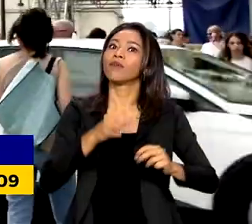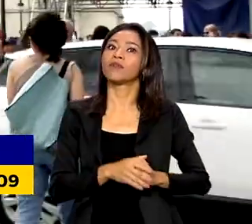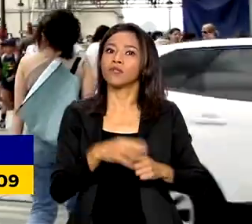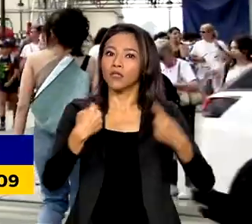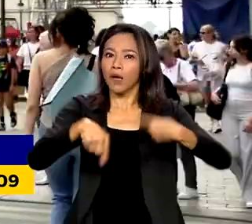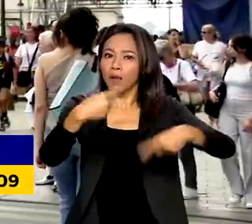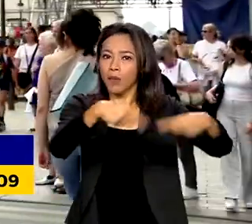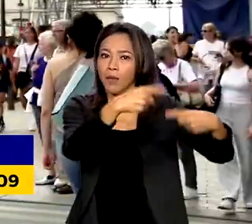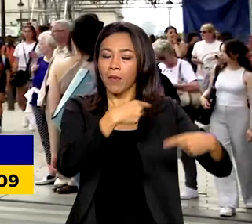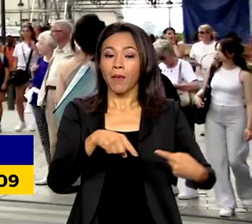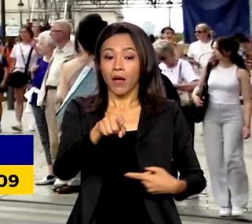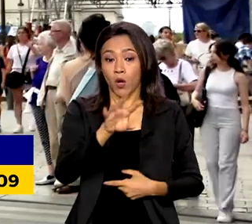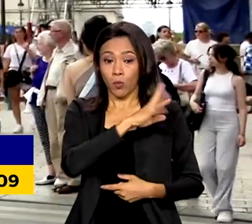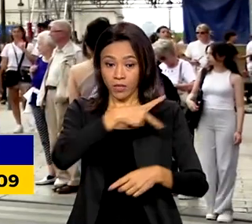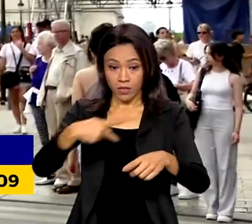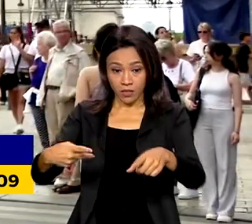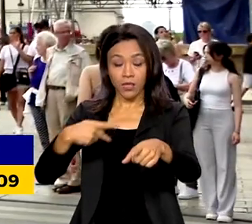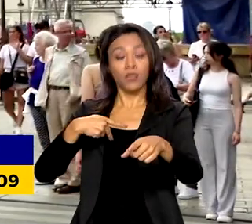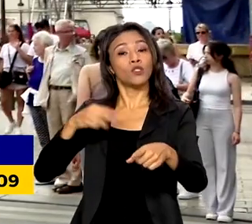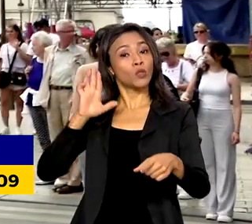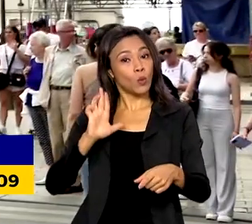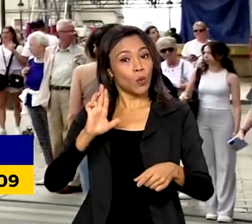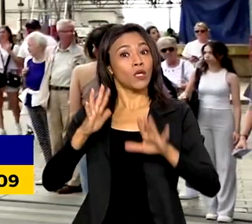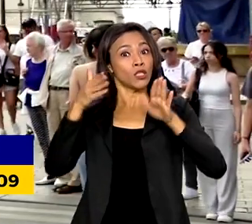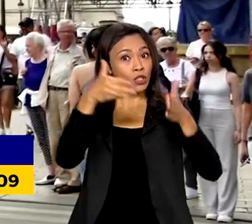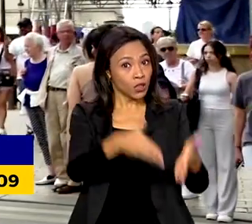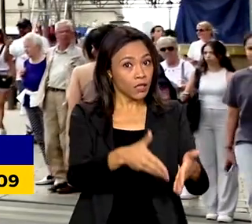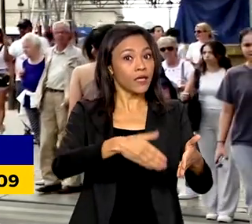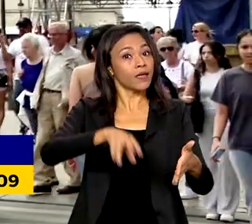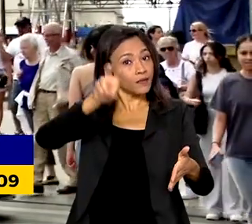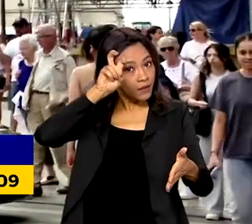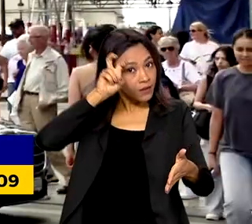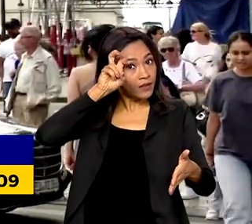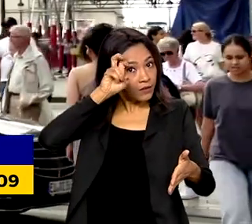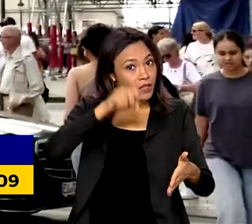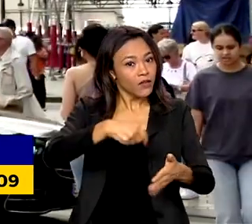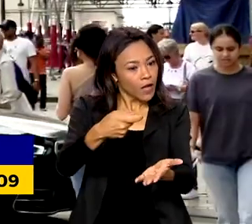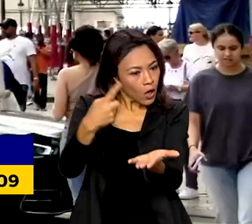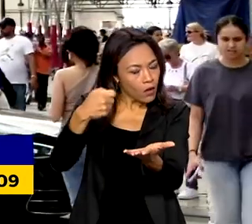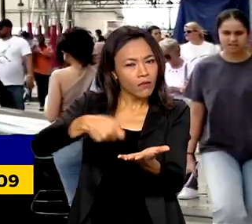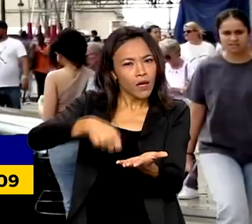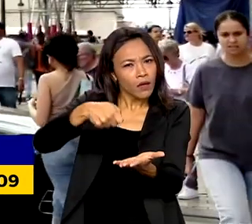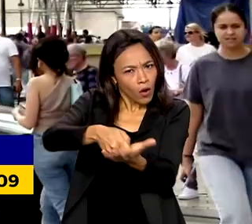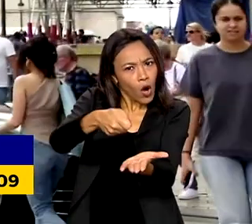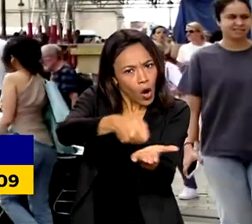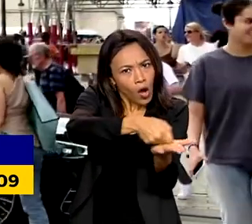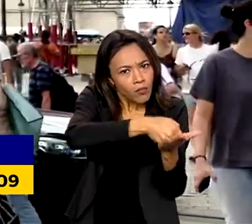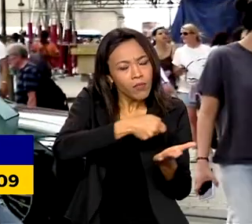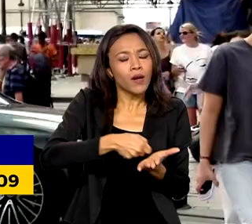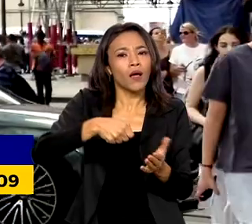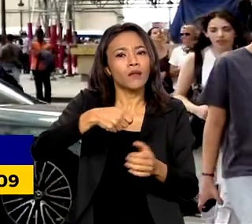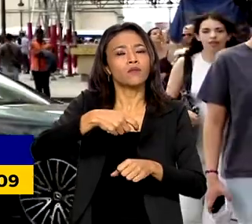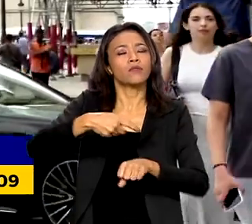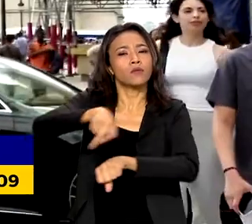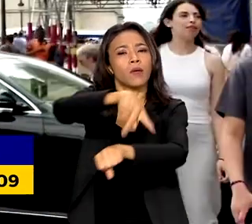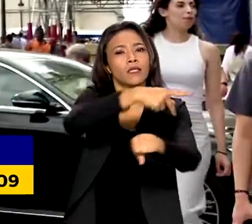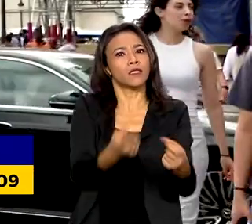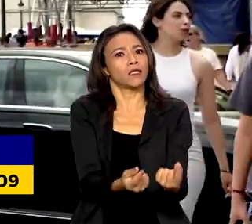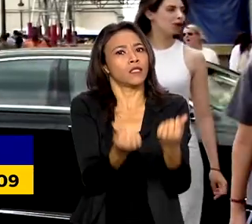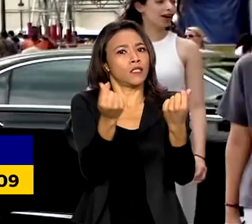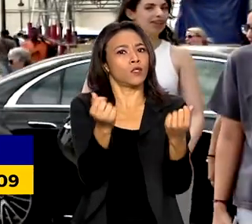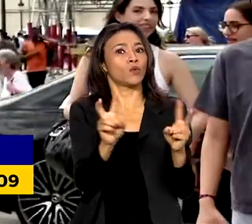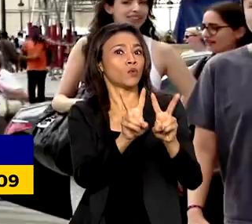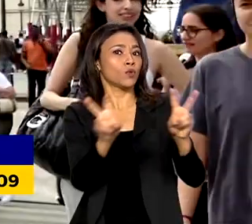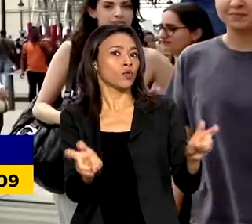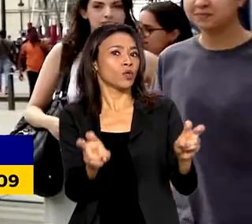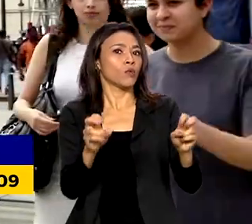Lula chega nesta quinta-feira a Paris e vai cobrar dos países ricos uma reforma do sistema financeiro que permita enfrentar os desafios